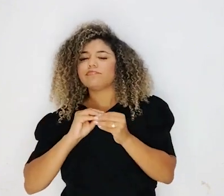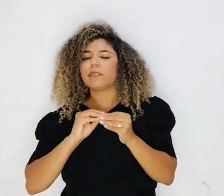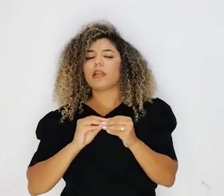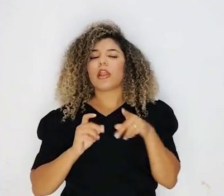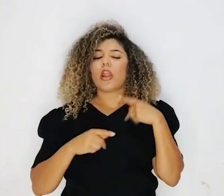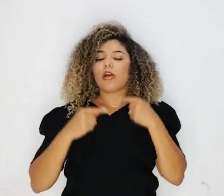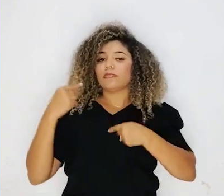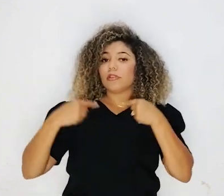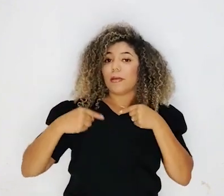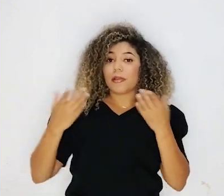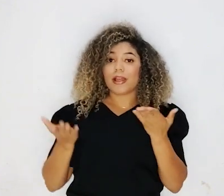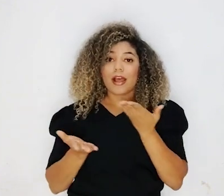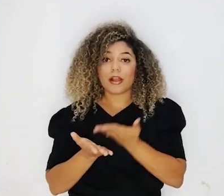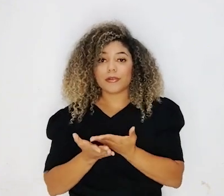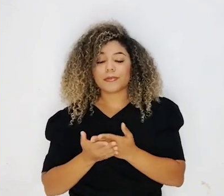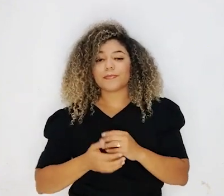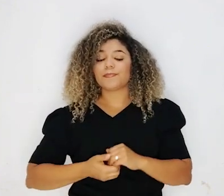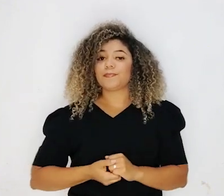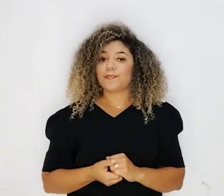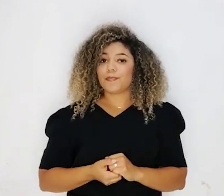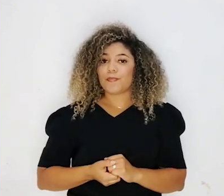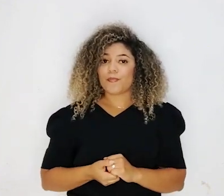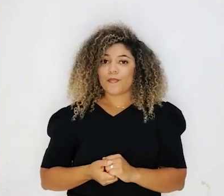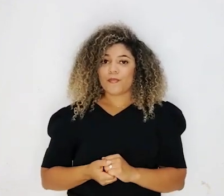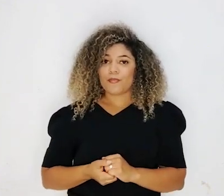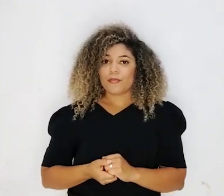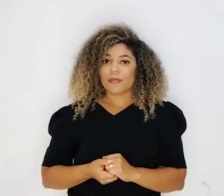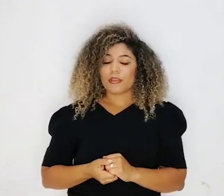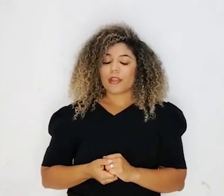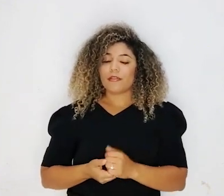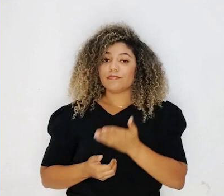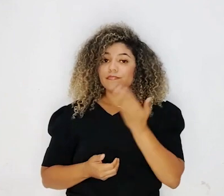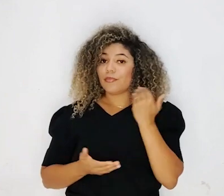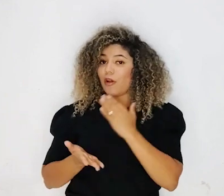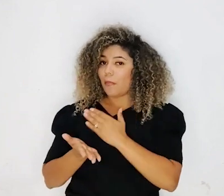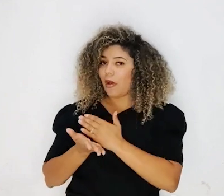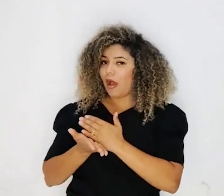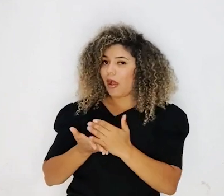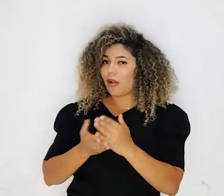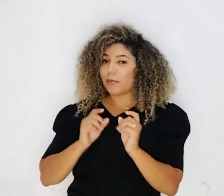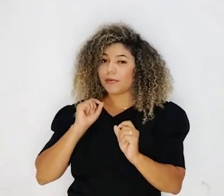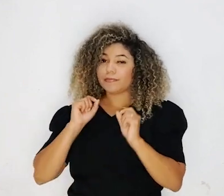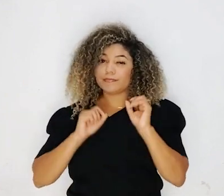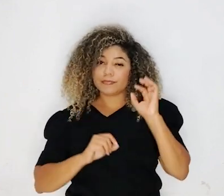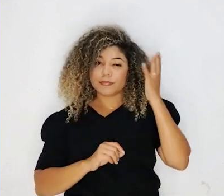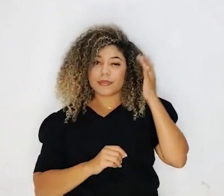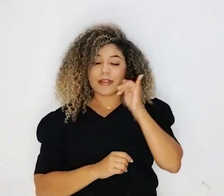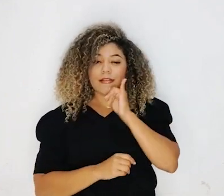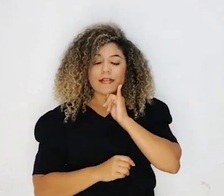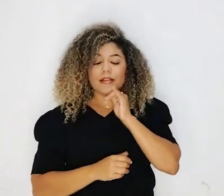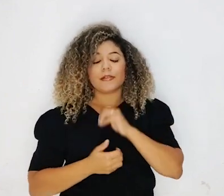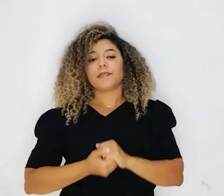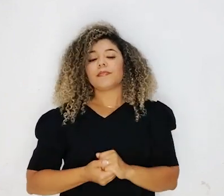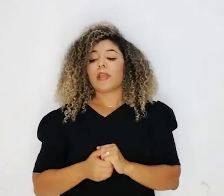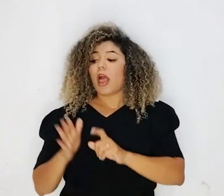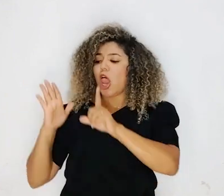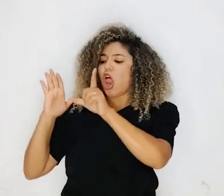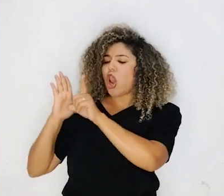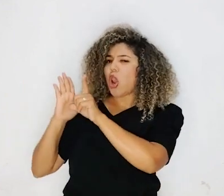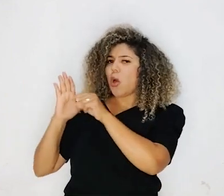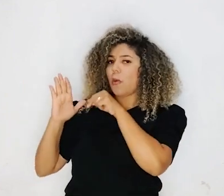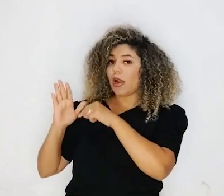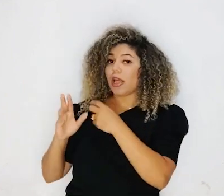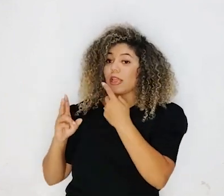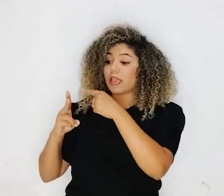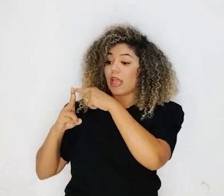gente debater na nossa aula de hoje. Então vamos acompanhar a seguinte situação. Em uma loja,